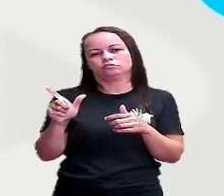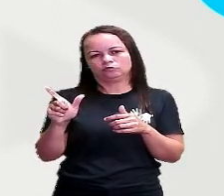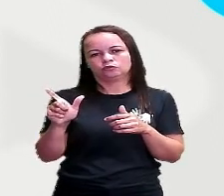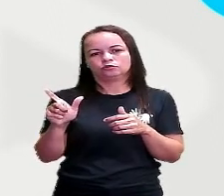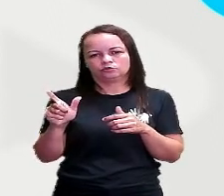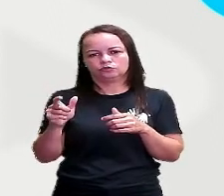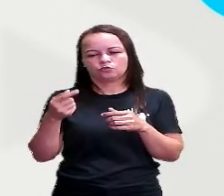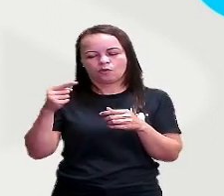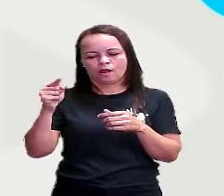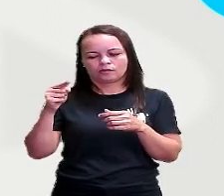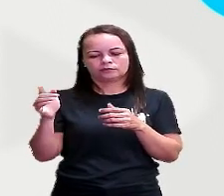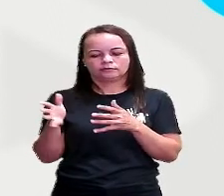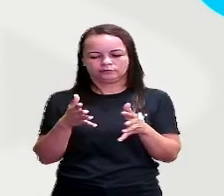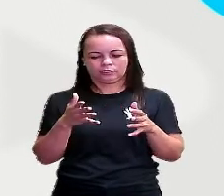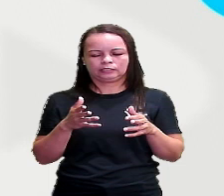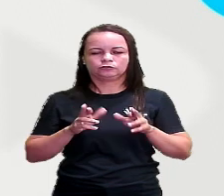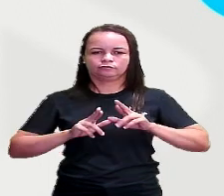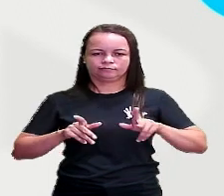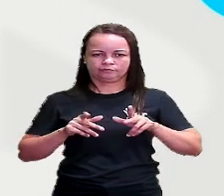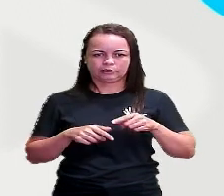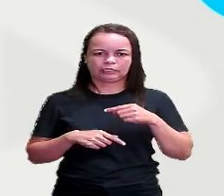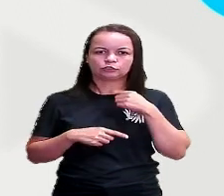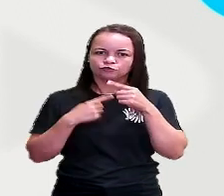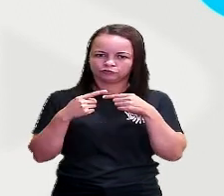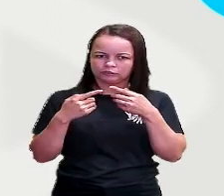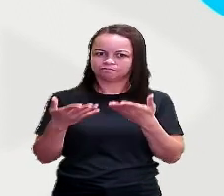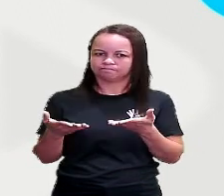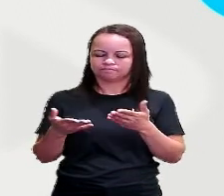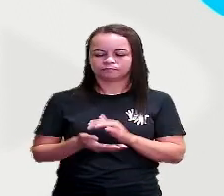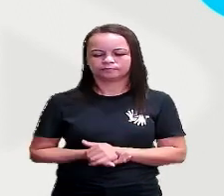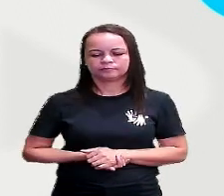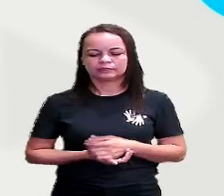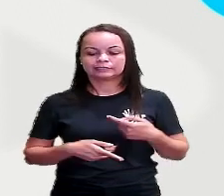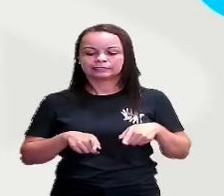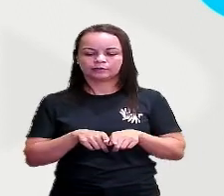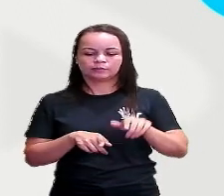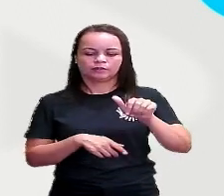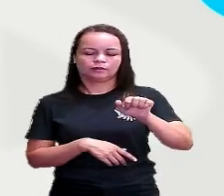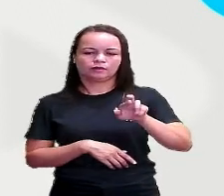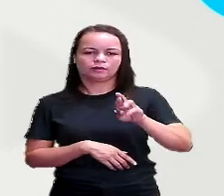dúvida? E armário.